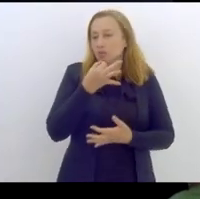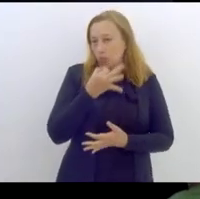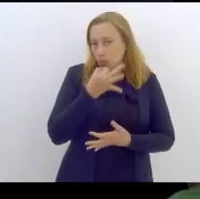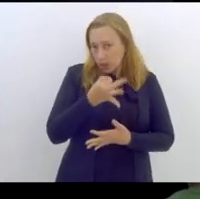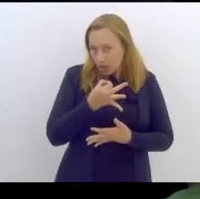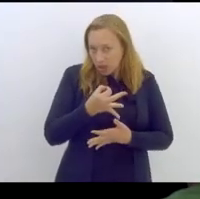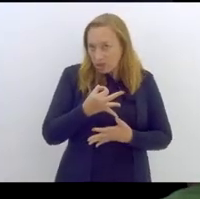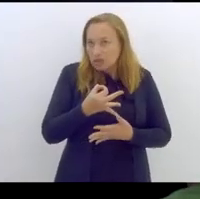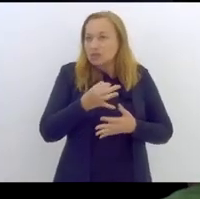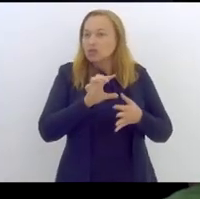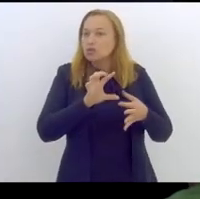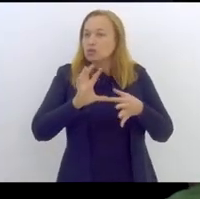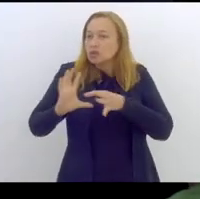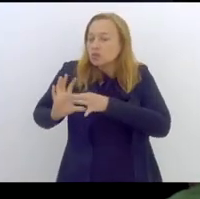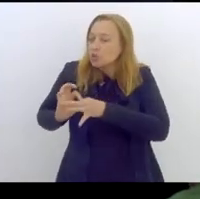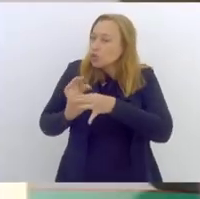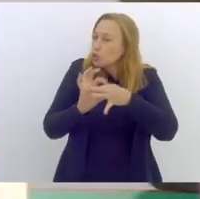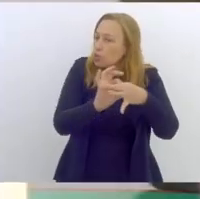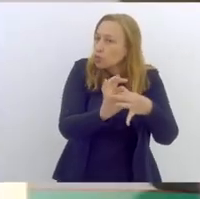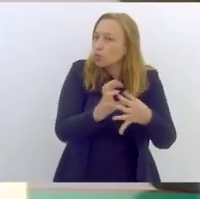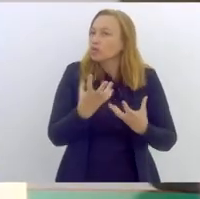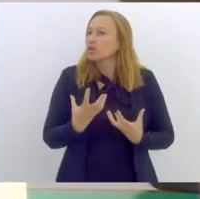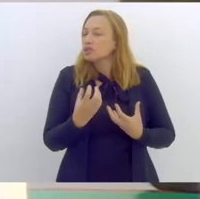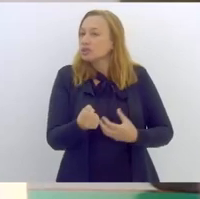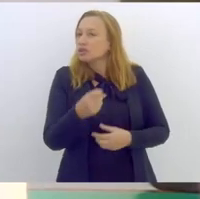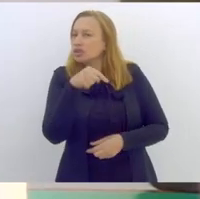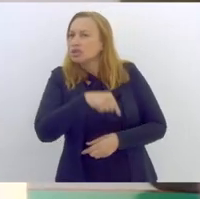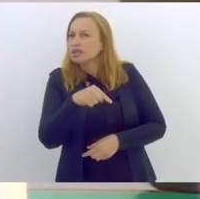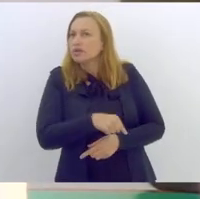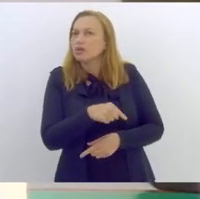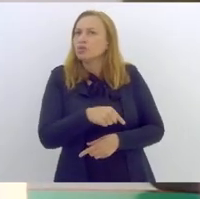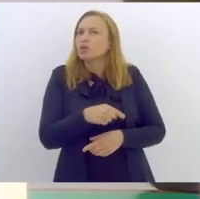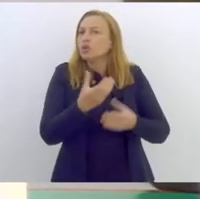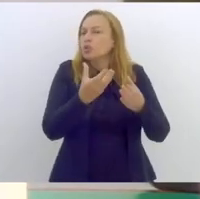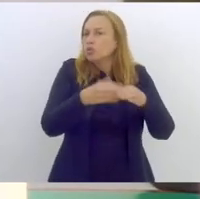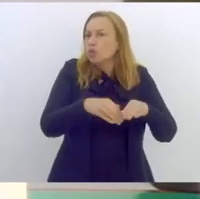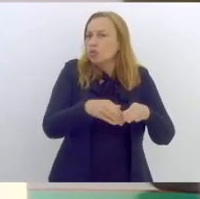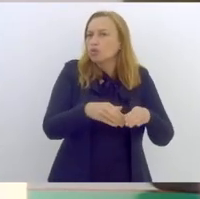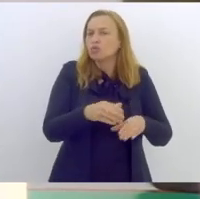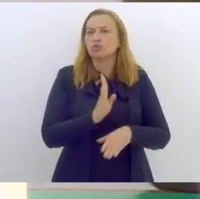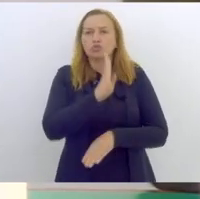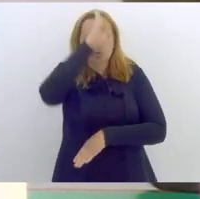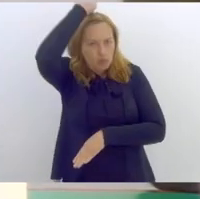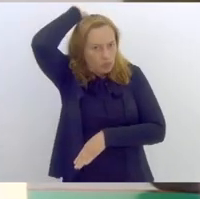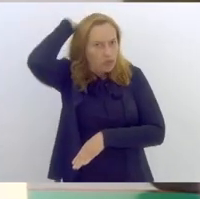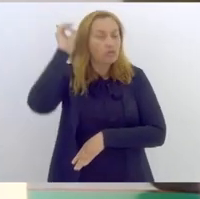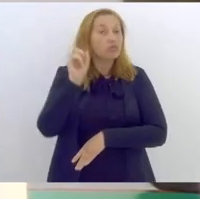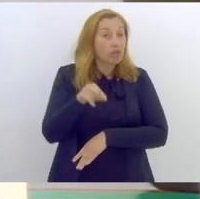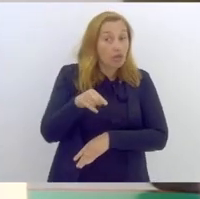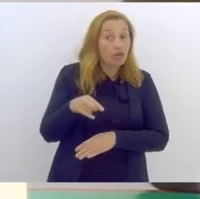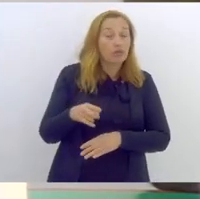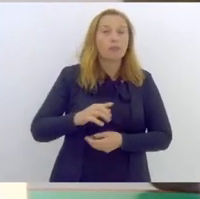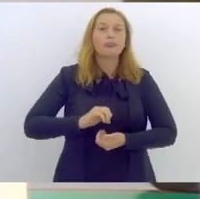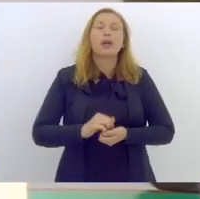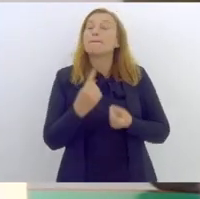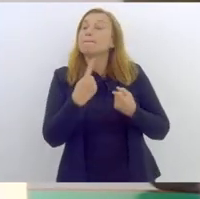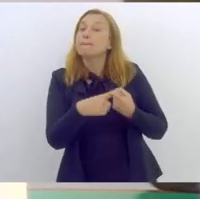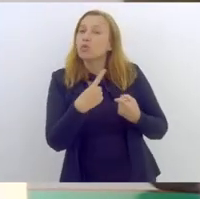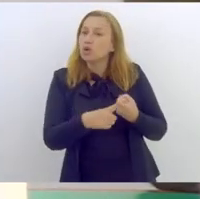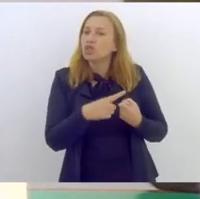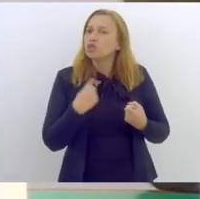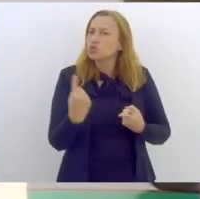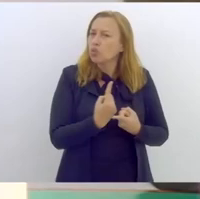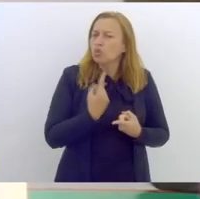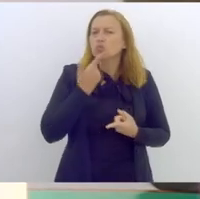Na Linha Do que nós adotamos aqui é no concurso dos bombeiros né porque assim a gente